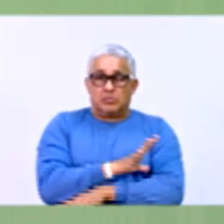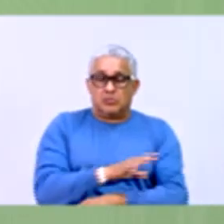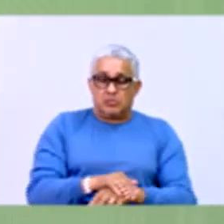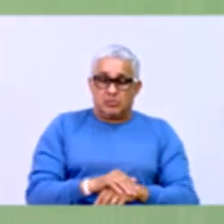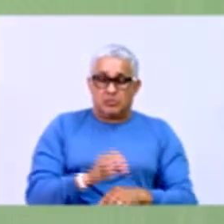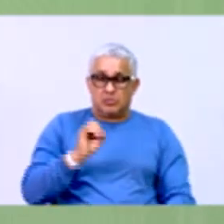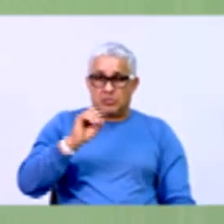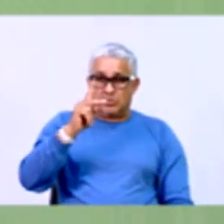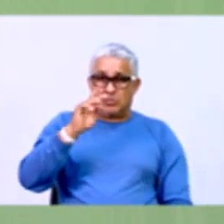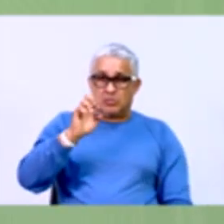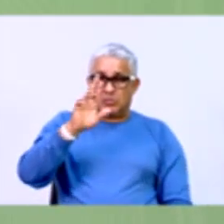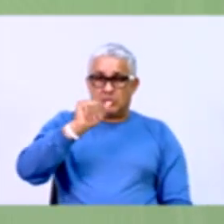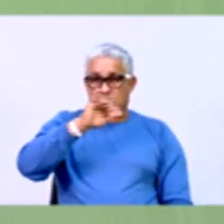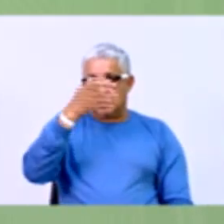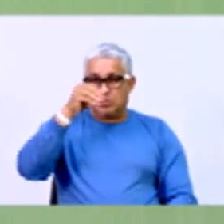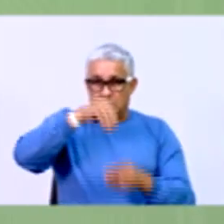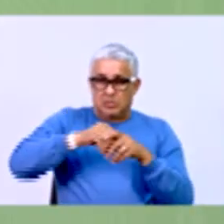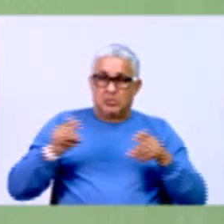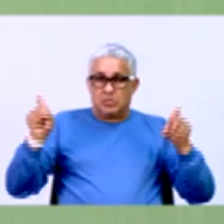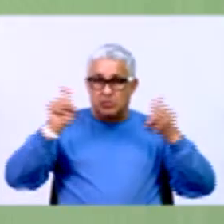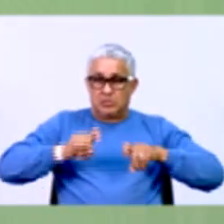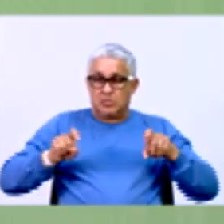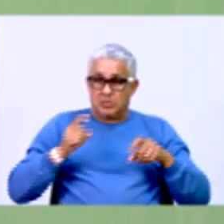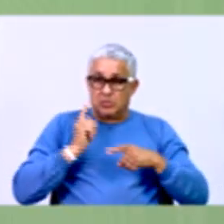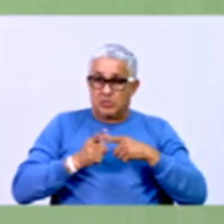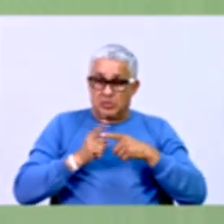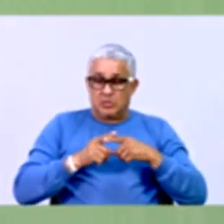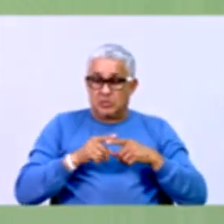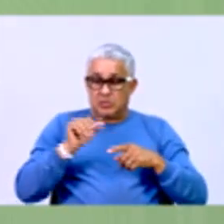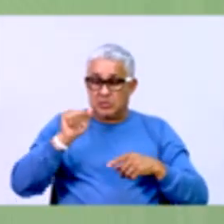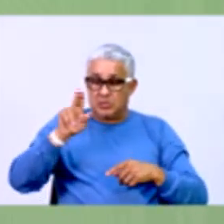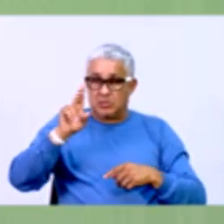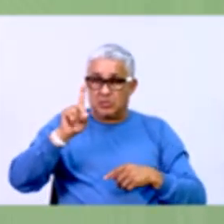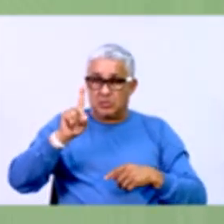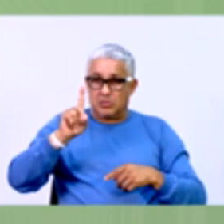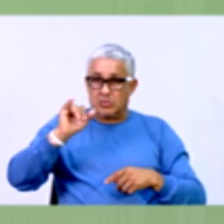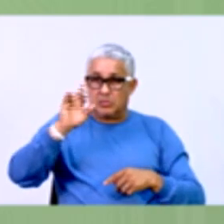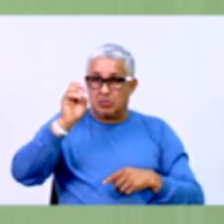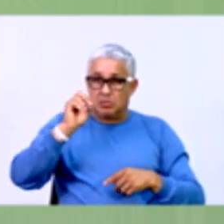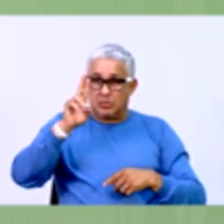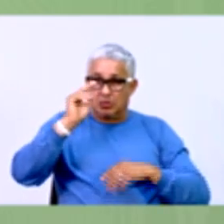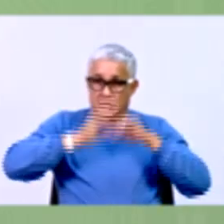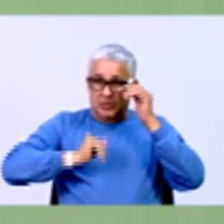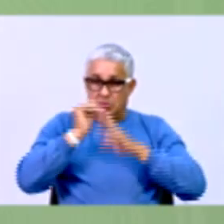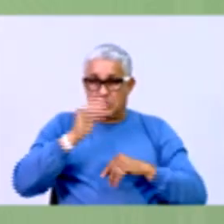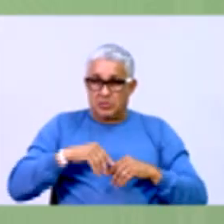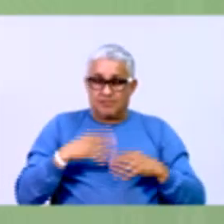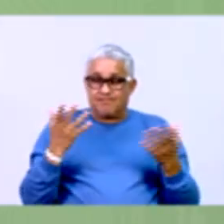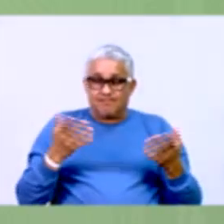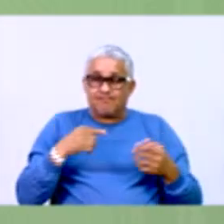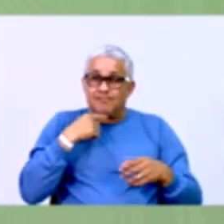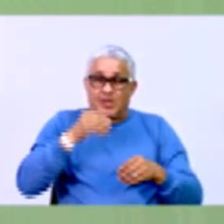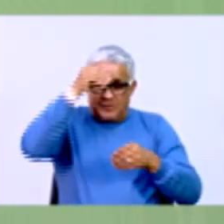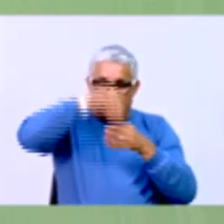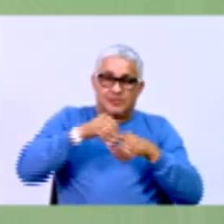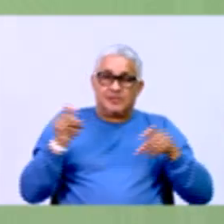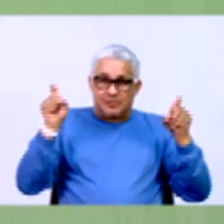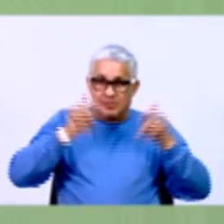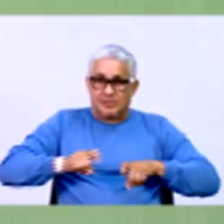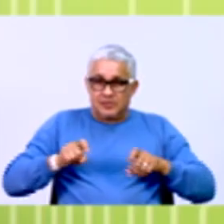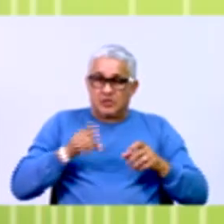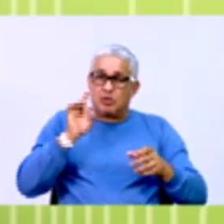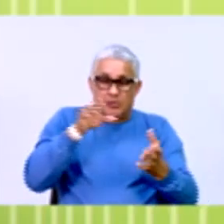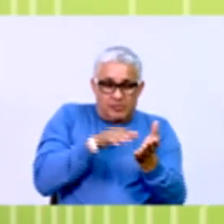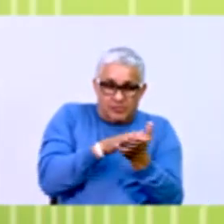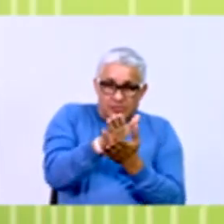operação dentro do computador? O auditor não tinha acesso a isso. Ele se baseava apenas na saída. Então, quer dizer, se havia algum procedimento